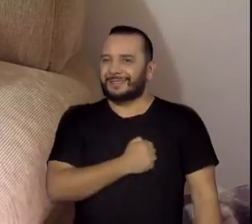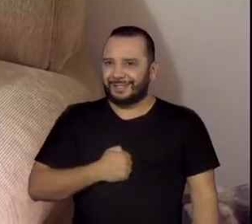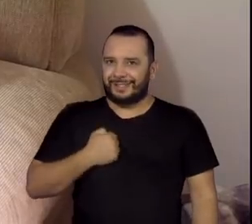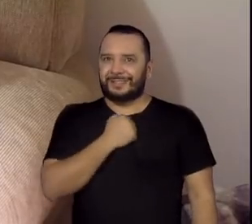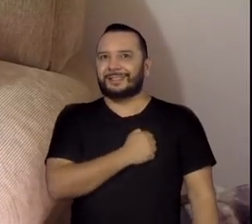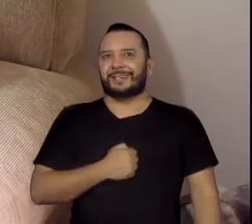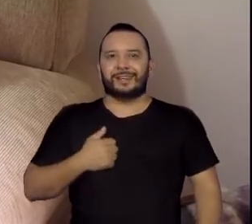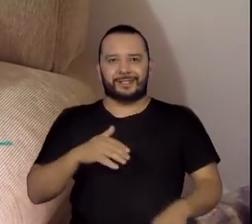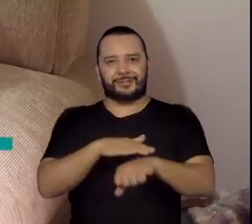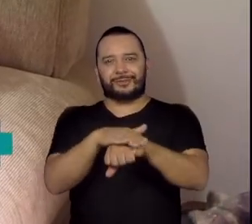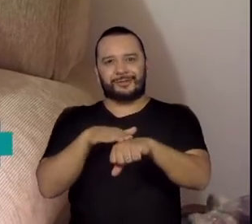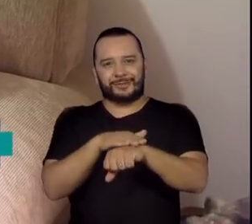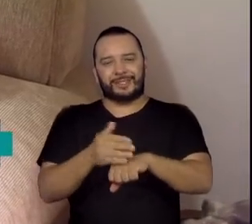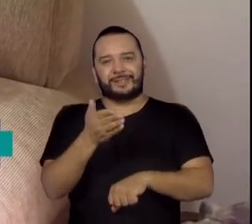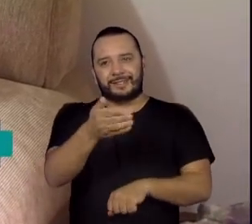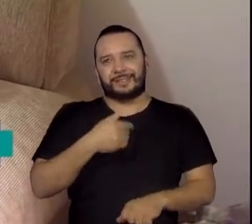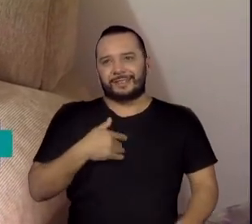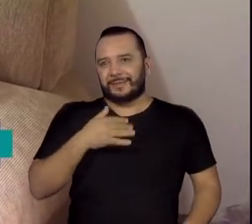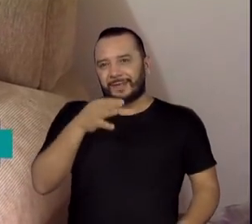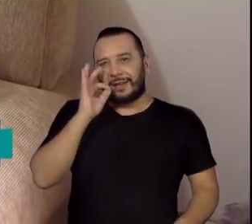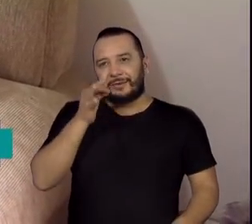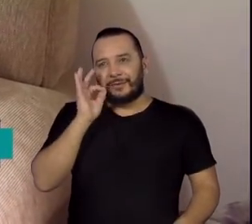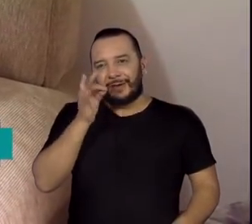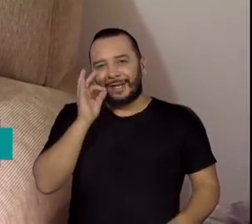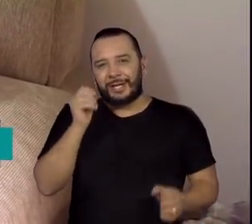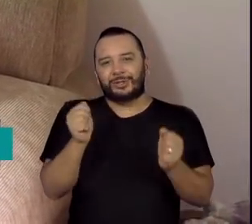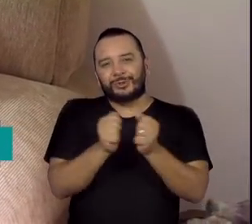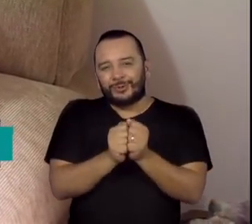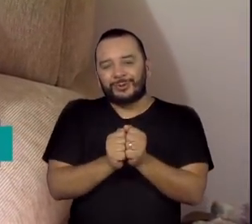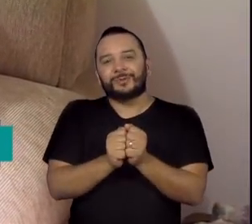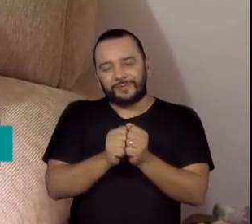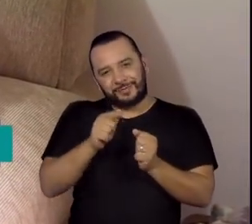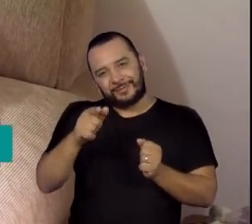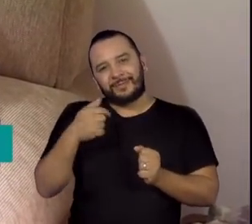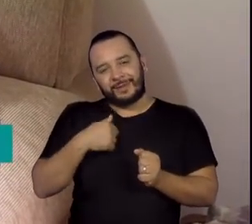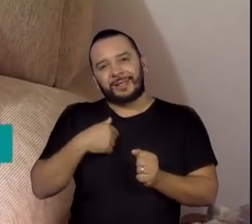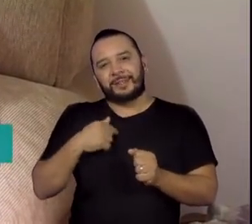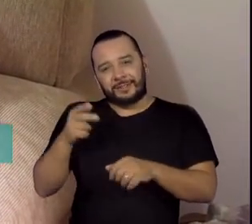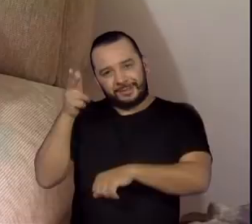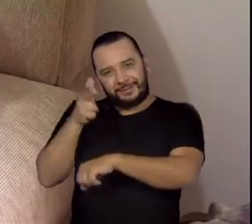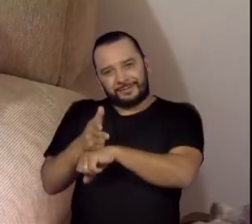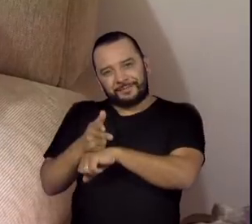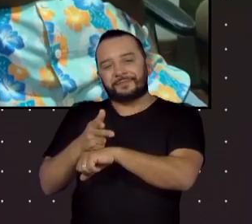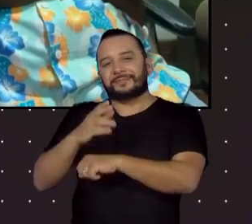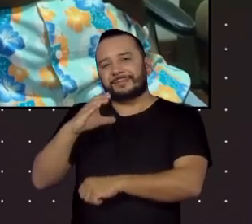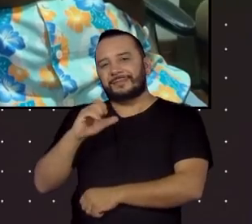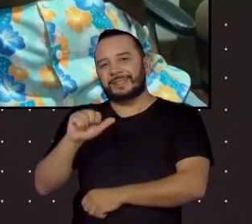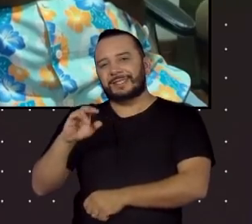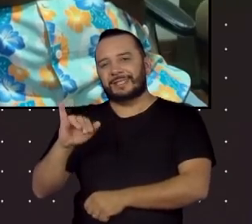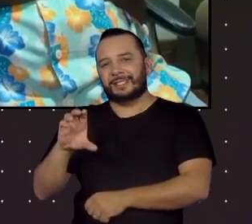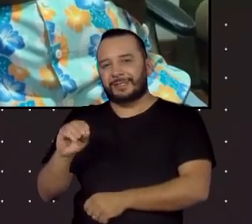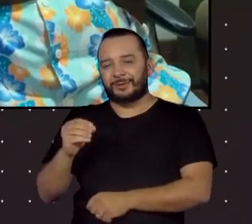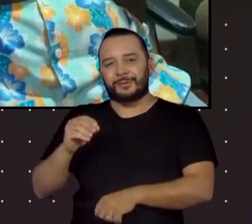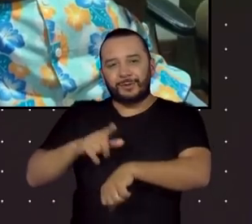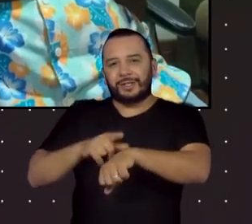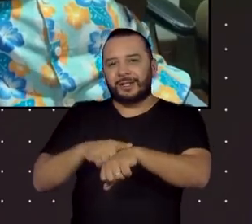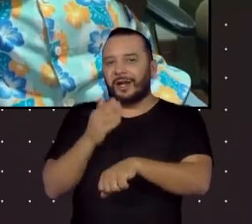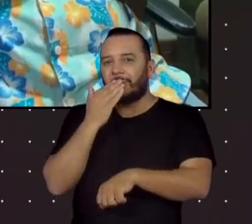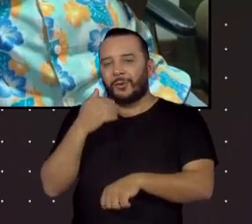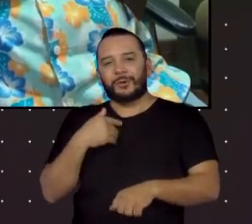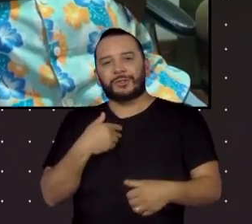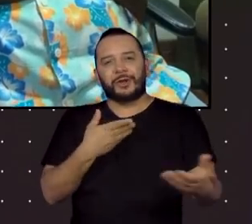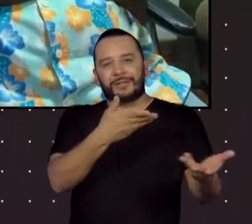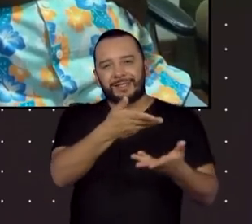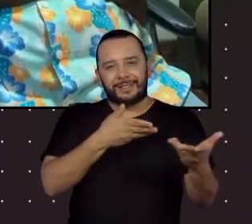da manhã, quando estávamos fazendo os Carcereiros, no almoço, você contando a sua vida, eu contando a minha, dos